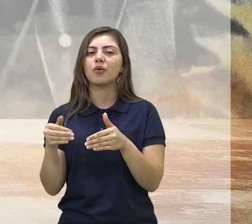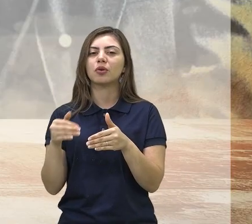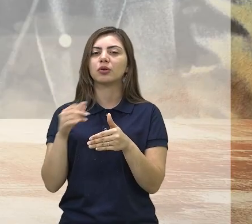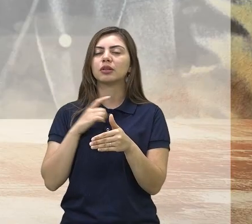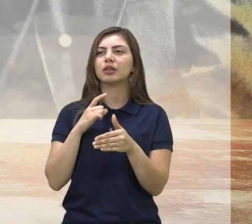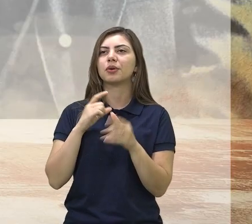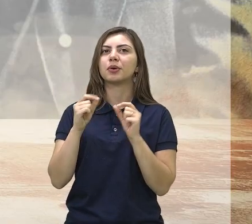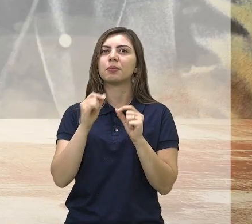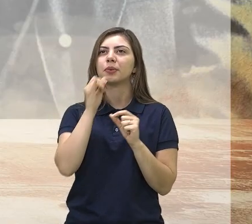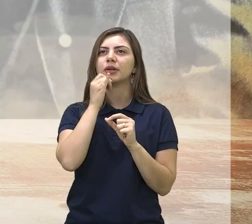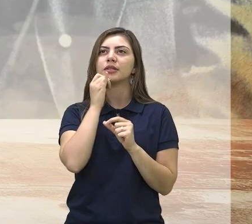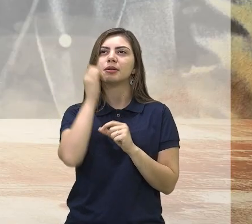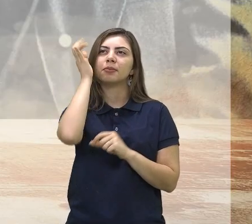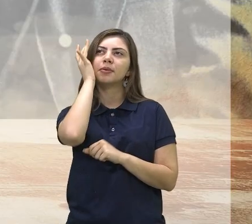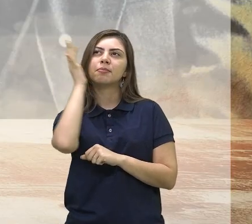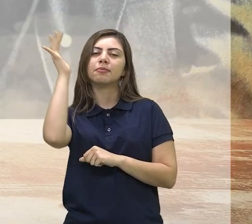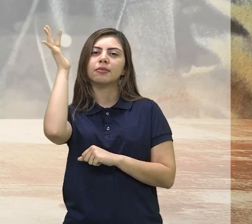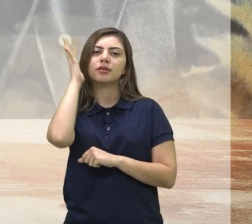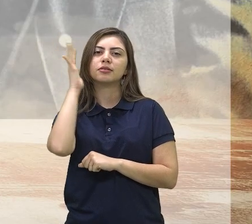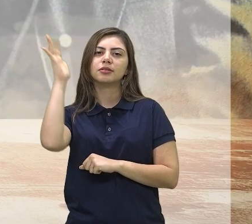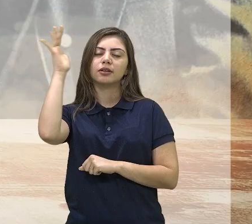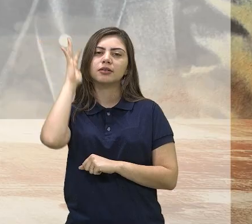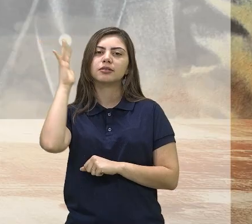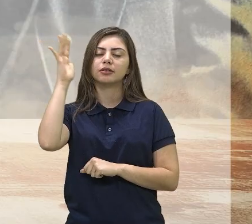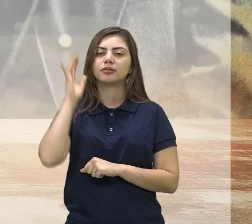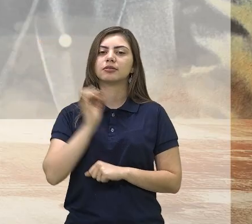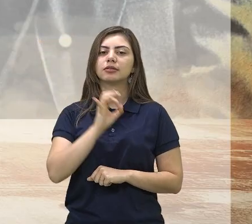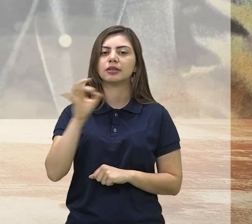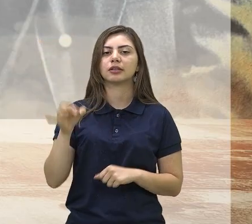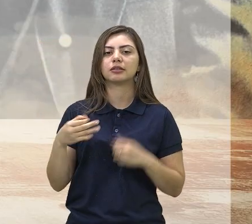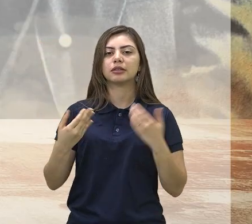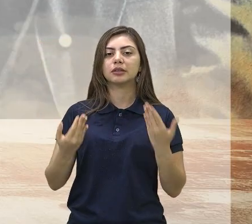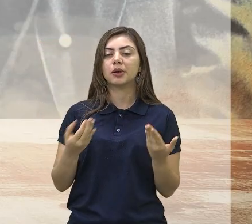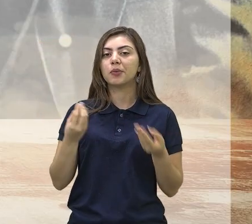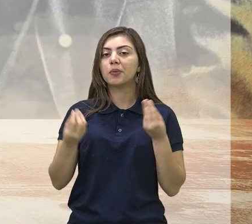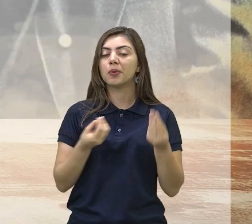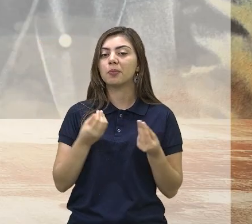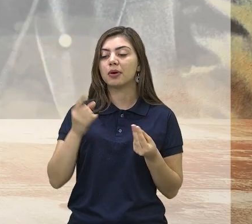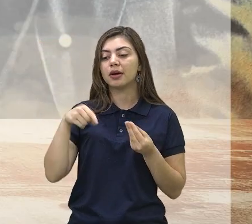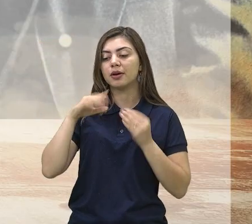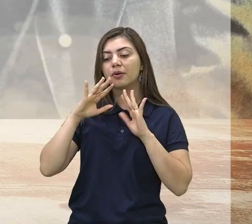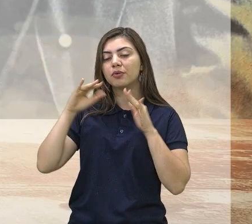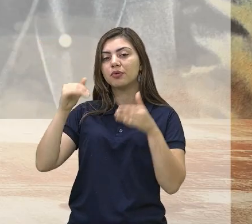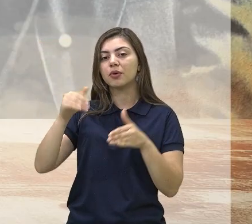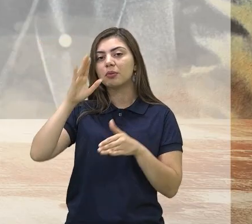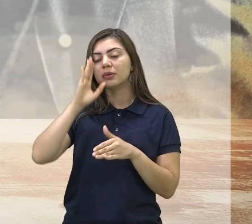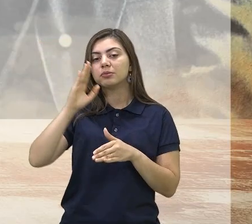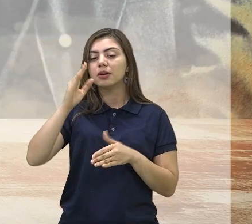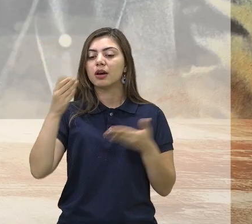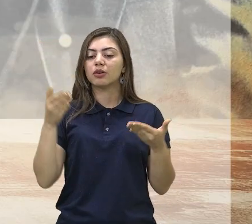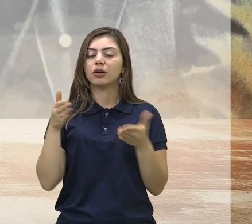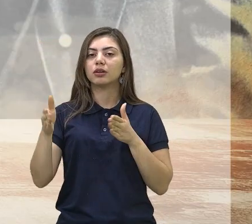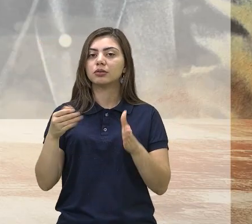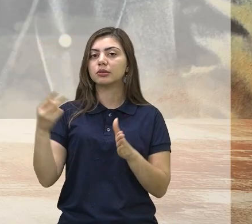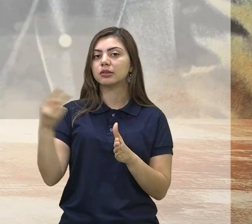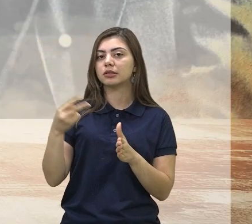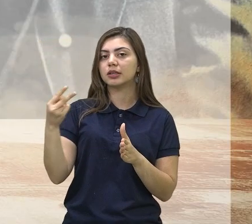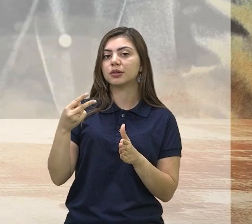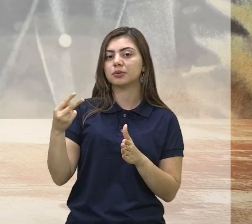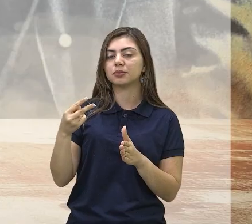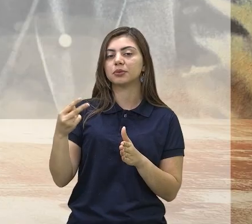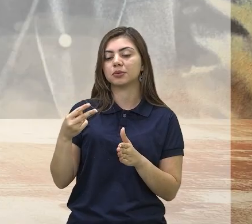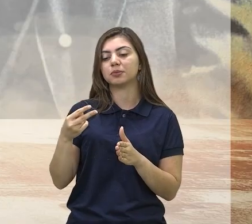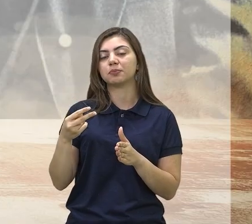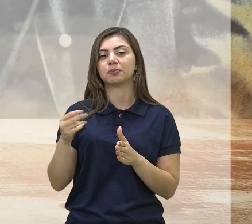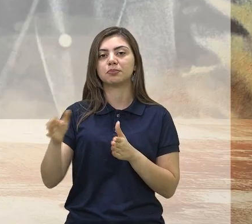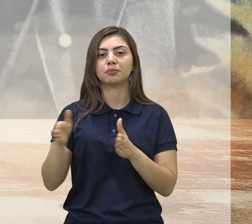da realidade, né? Então, ele continua com isso, principalmente nessa segunda geração, nesse segundo